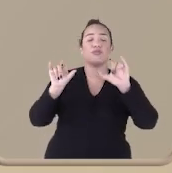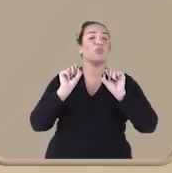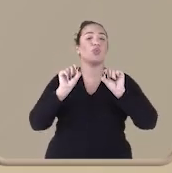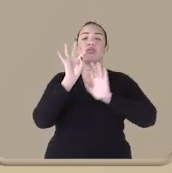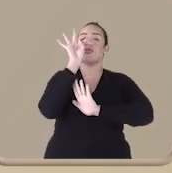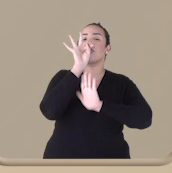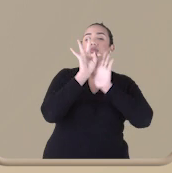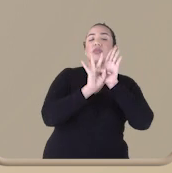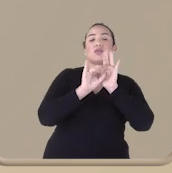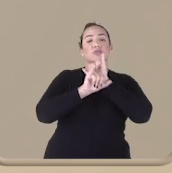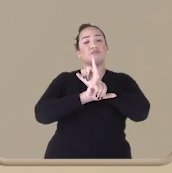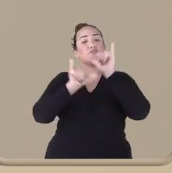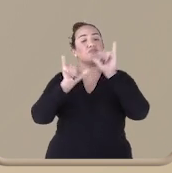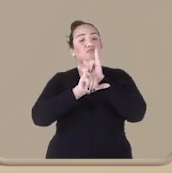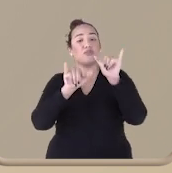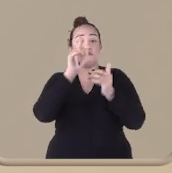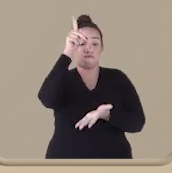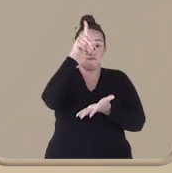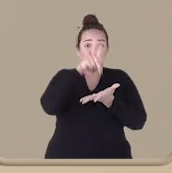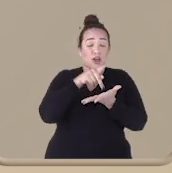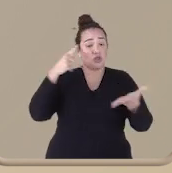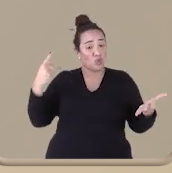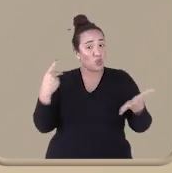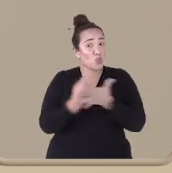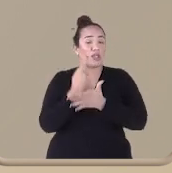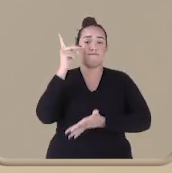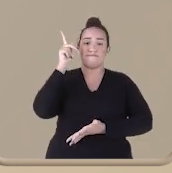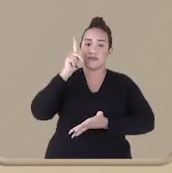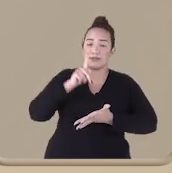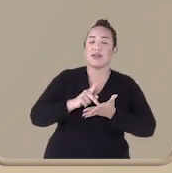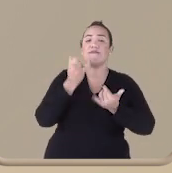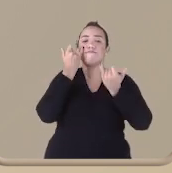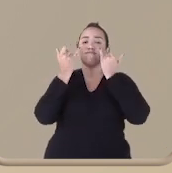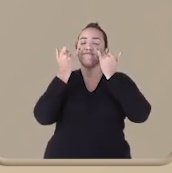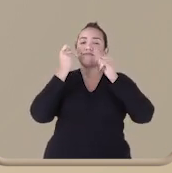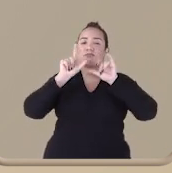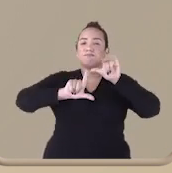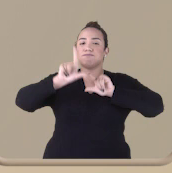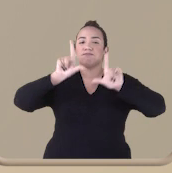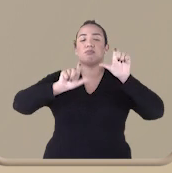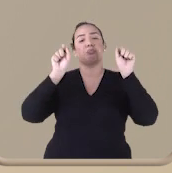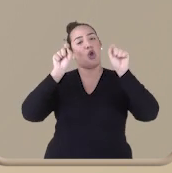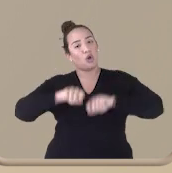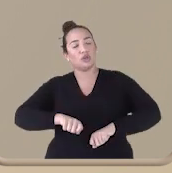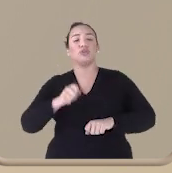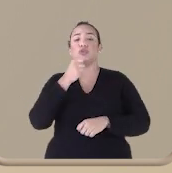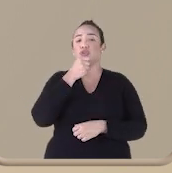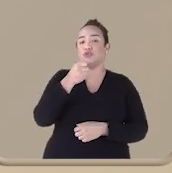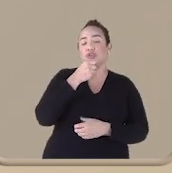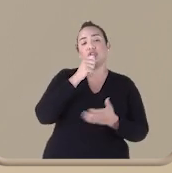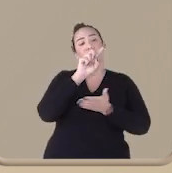um texto no qual se divulga um fato ou acontecimento. A notícia é transmitida principalmente por